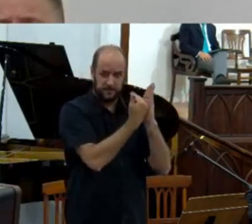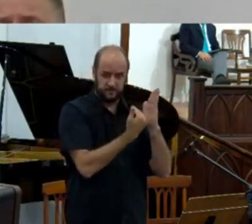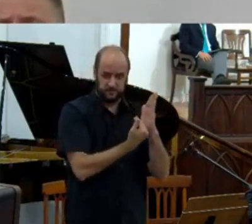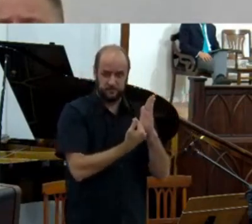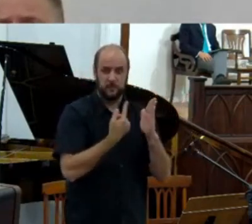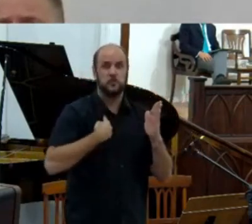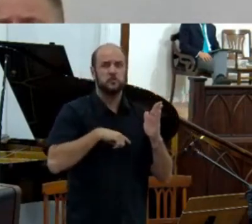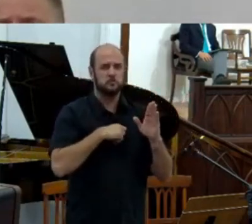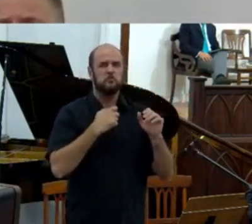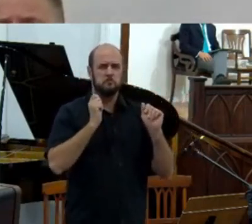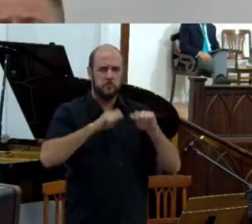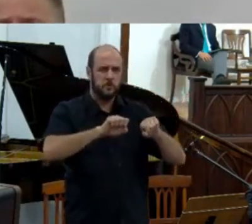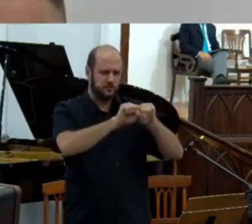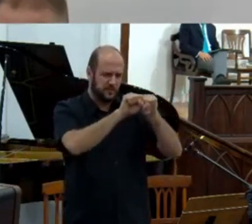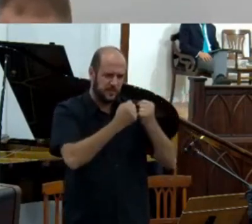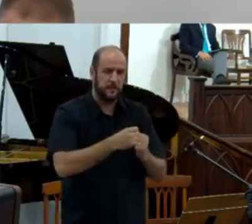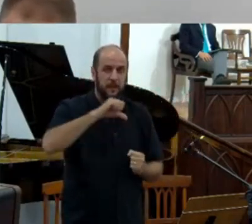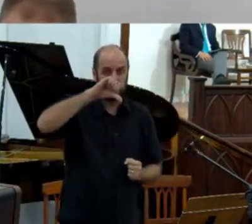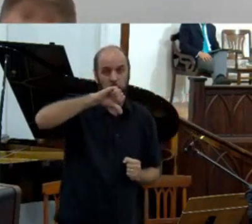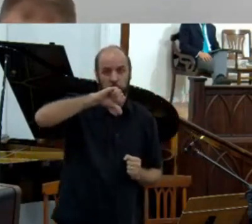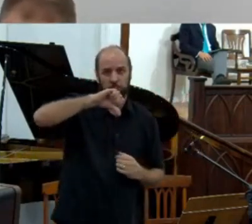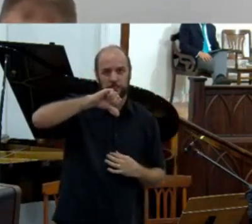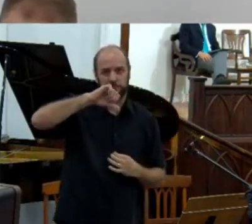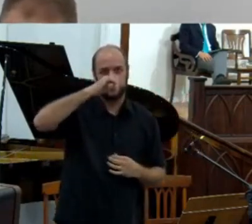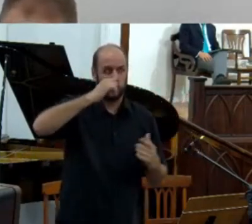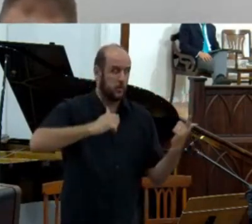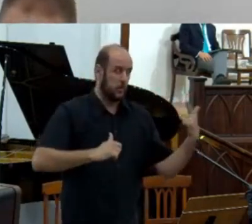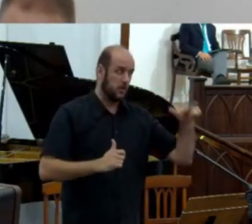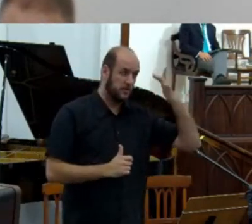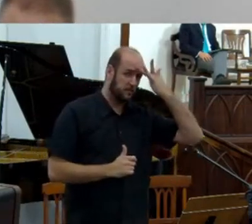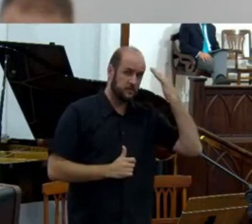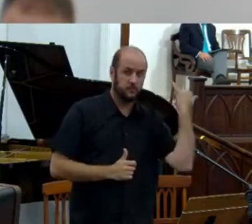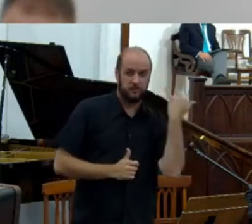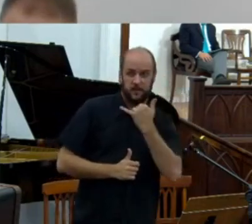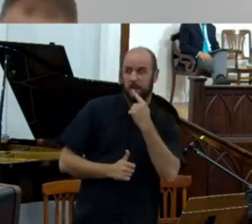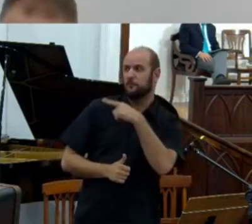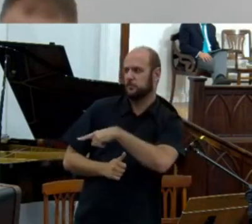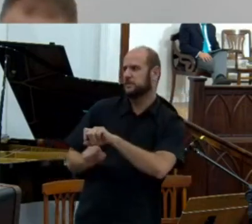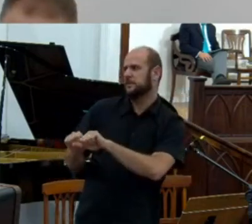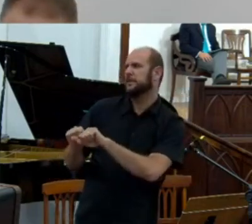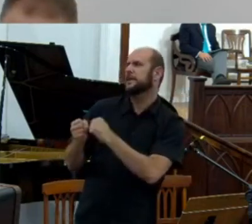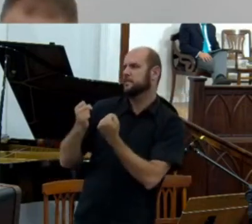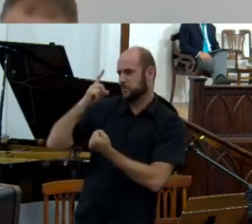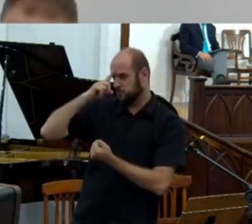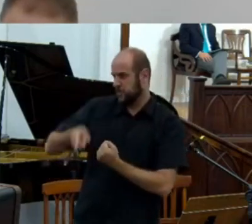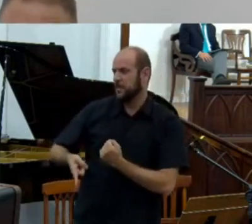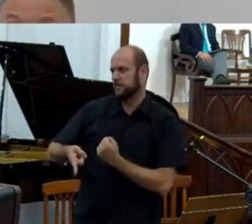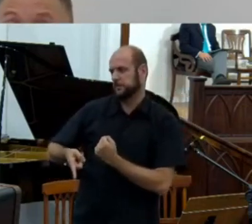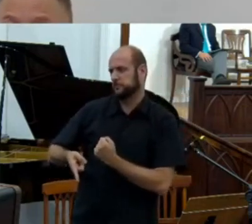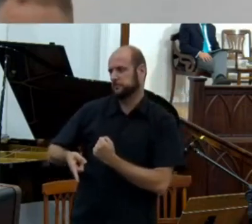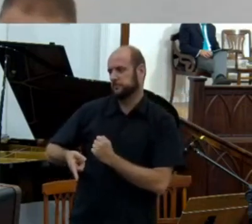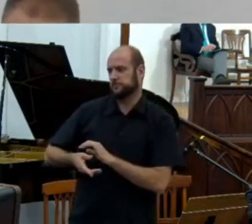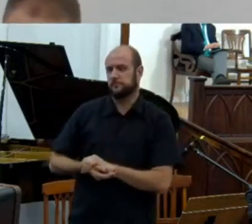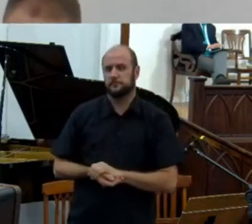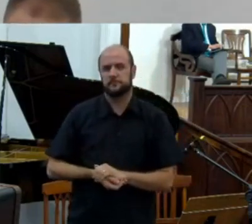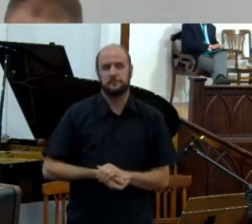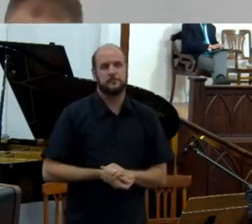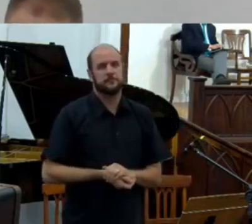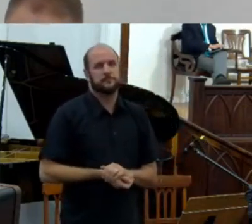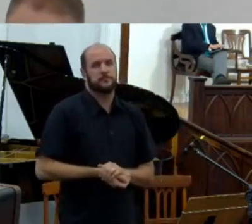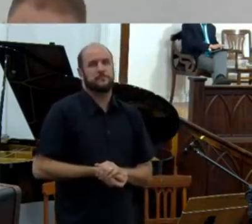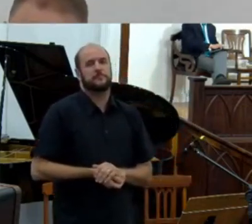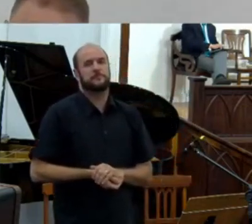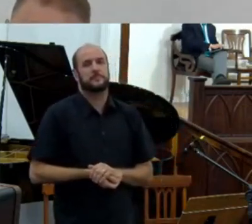mandamentos e alguém ao redor dizer: você está quebrando o mandamento de Deus. Se